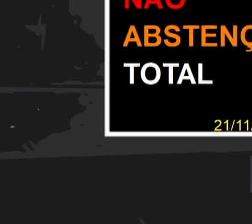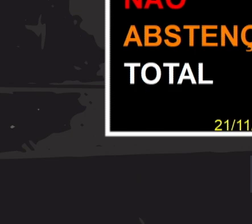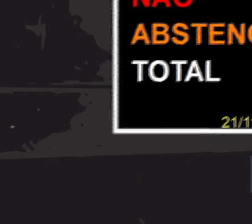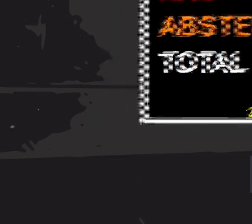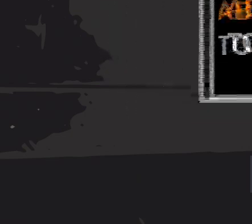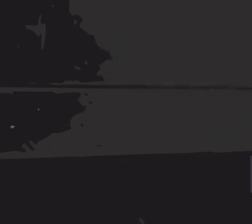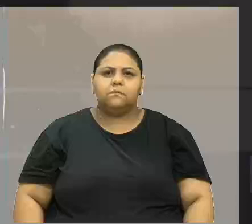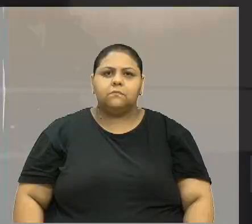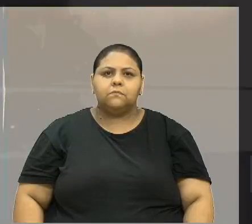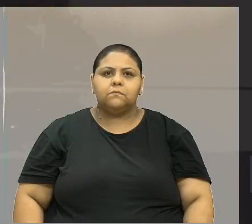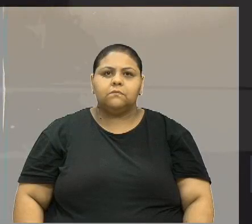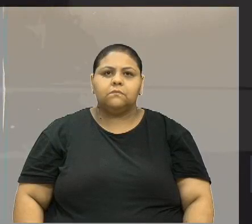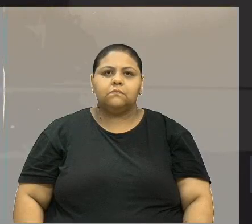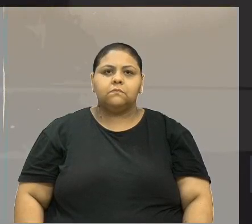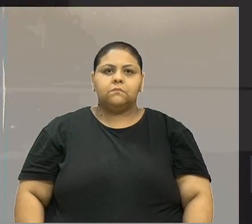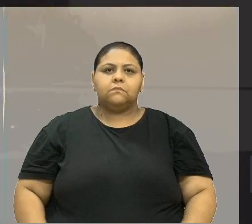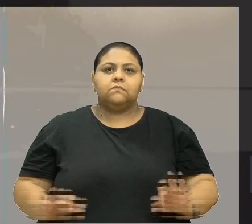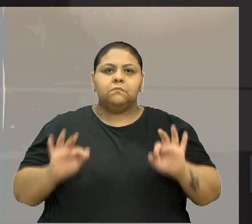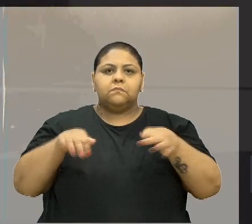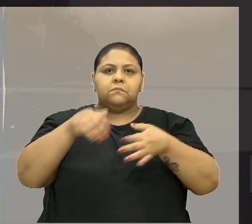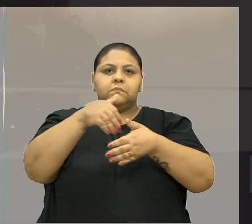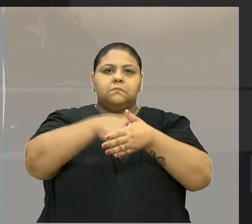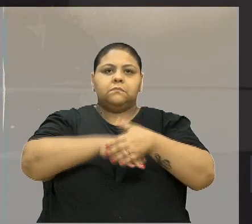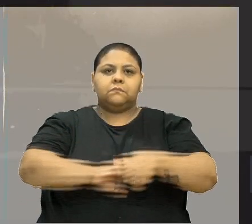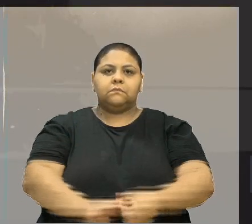Encerrado o registro dos votos, encerrada a votação.